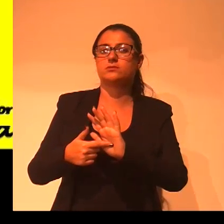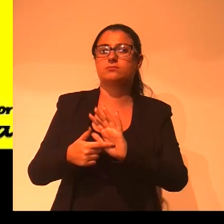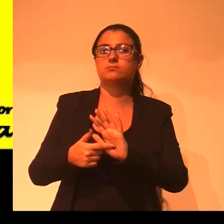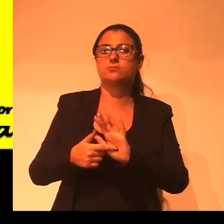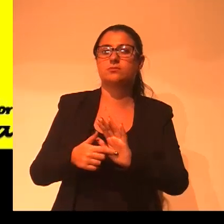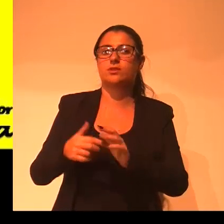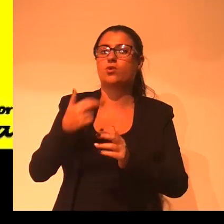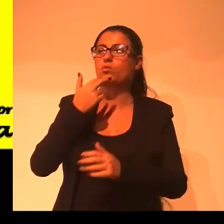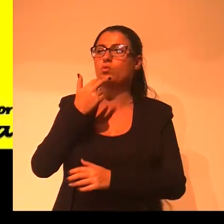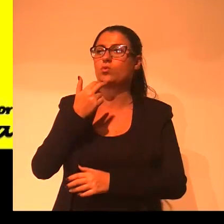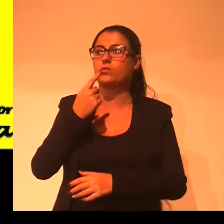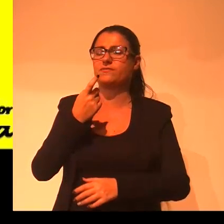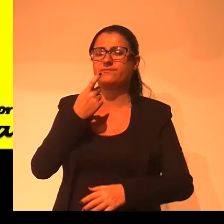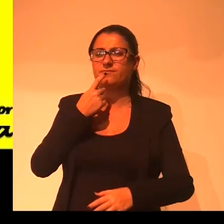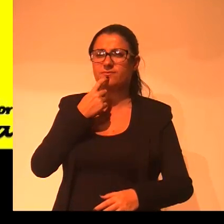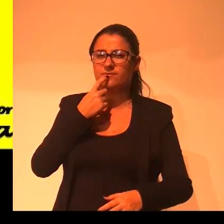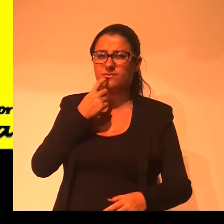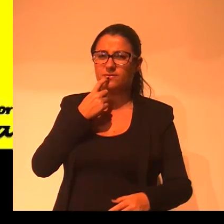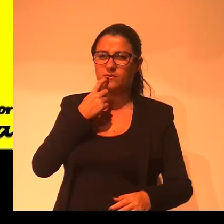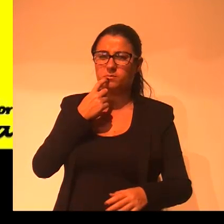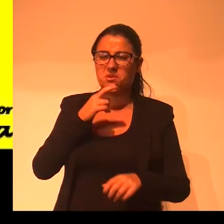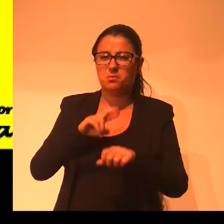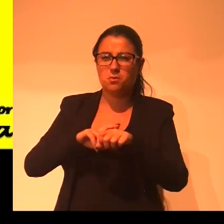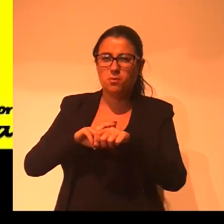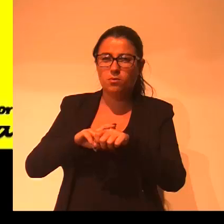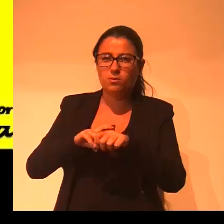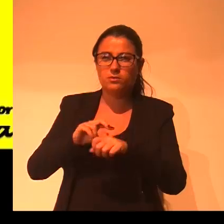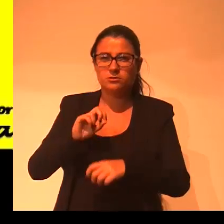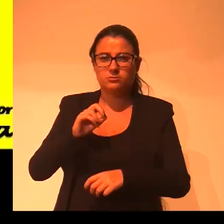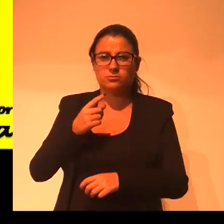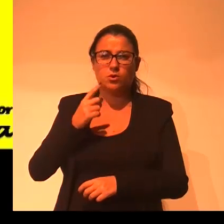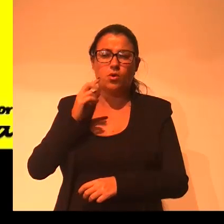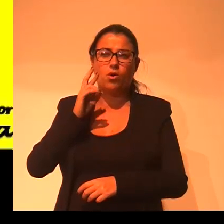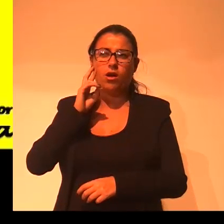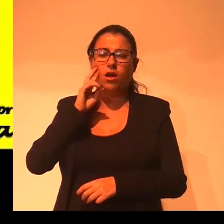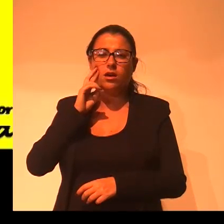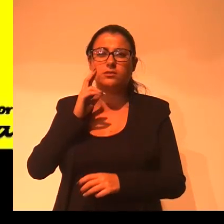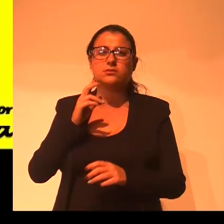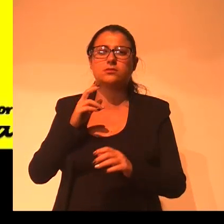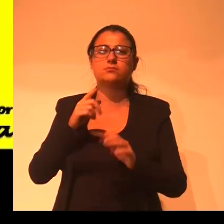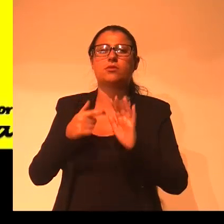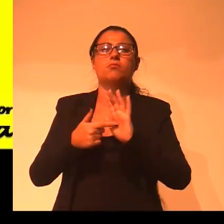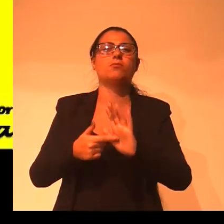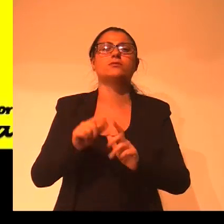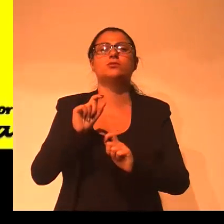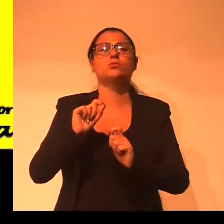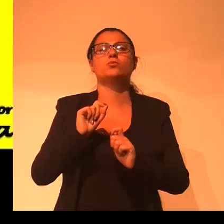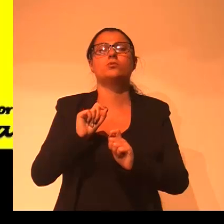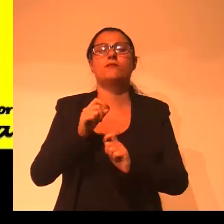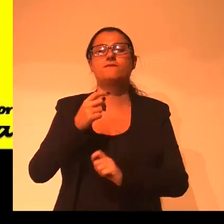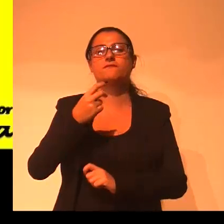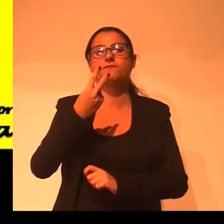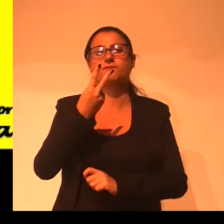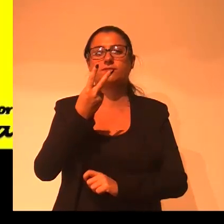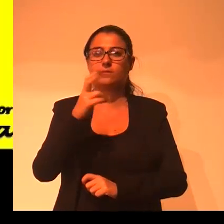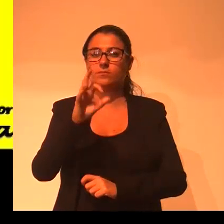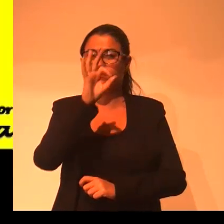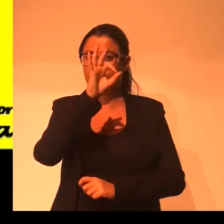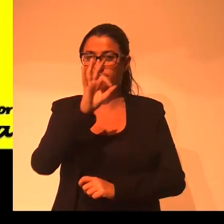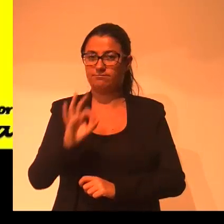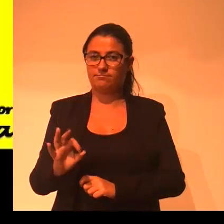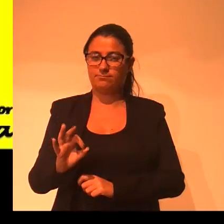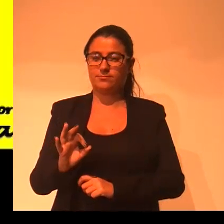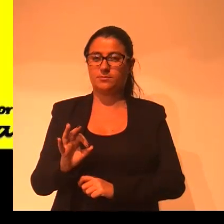cor roxa, na cor rosa, dependendo do vídeo que você estiver assistindo, ele representa 25%